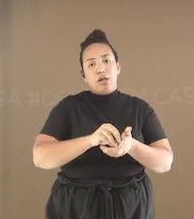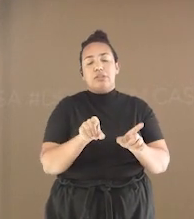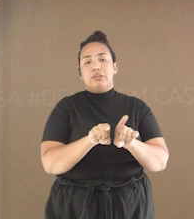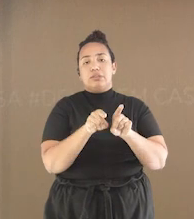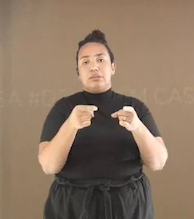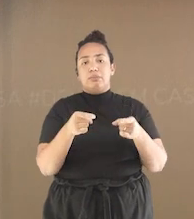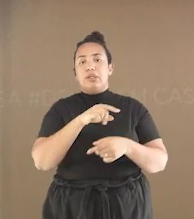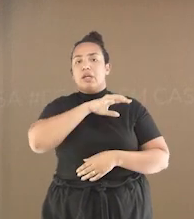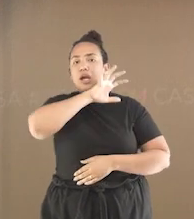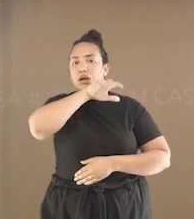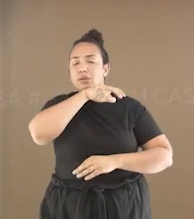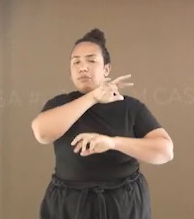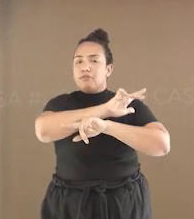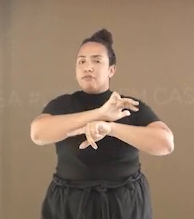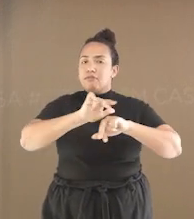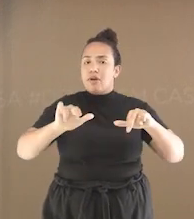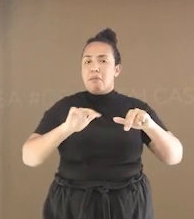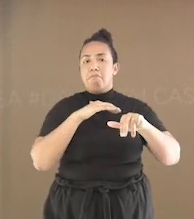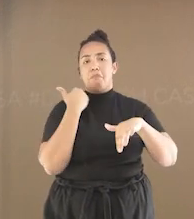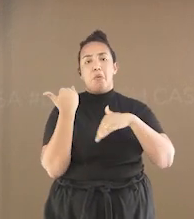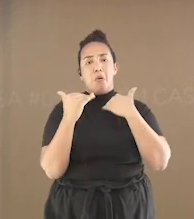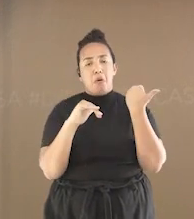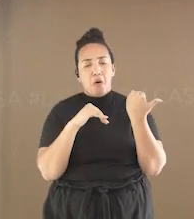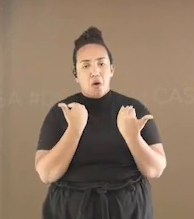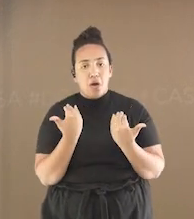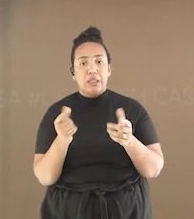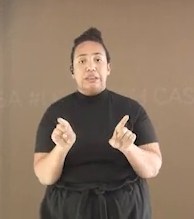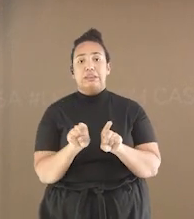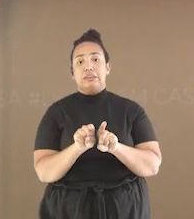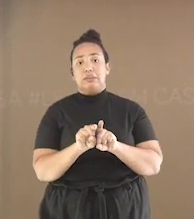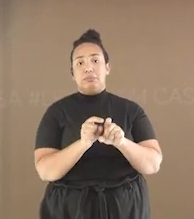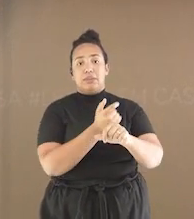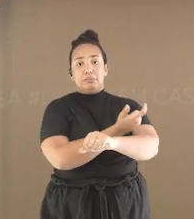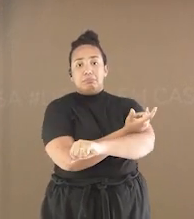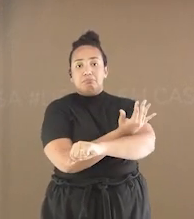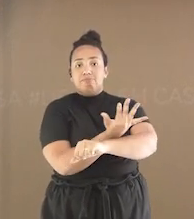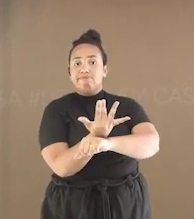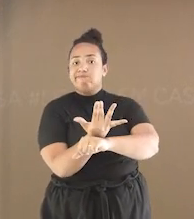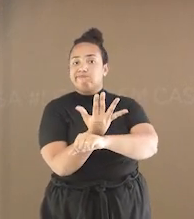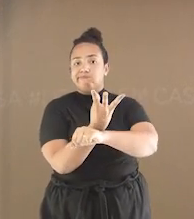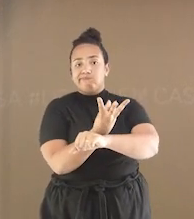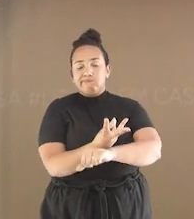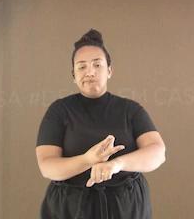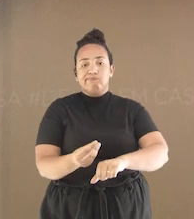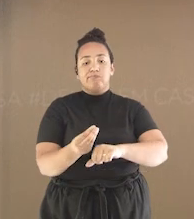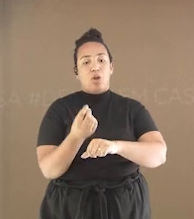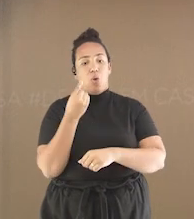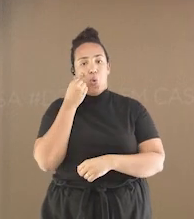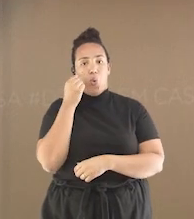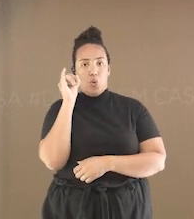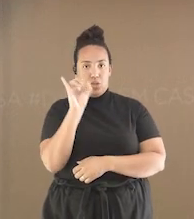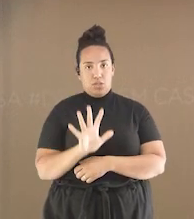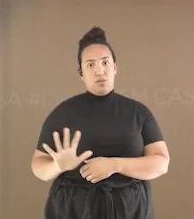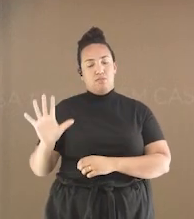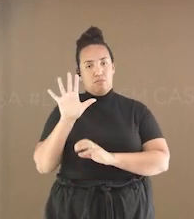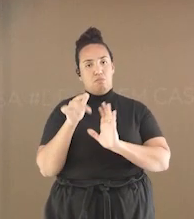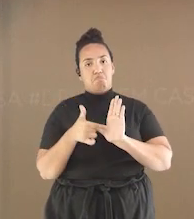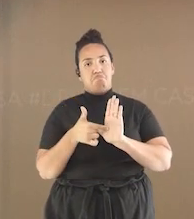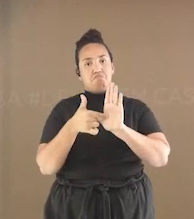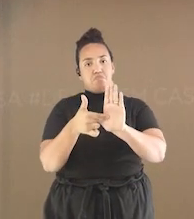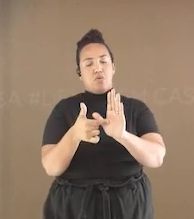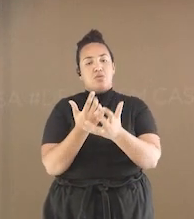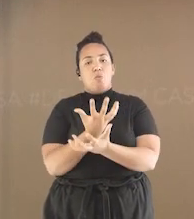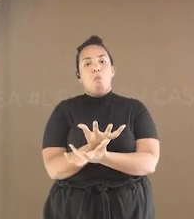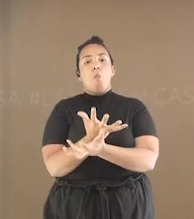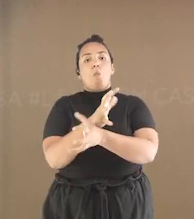animais acabam adoecendo e até morrendo, falecendo. E as plantações também. Veja só uma imagem que mostra